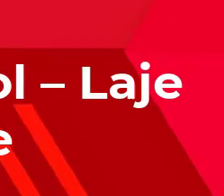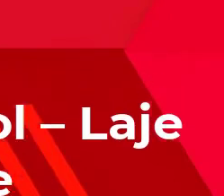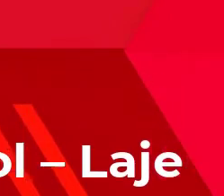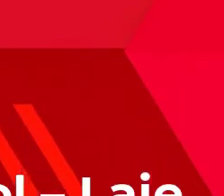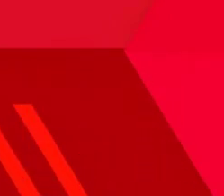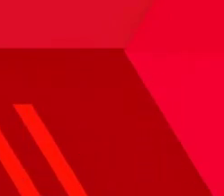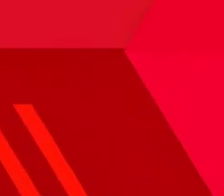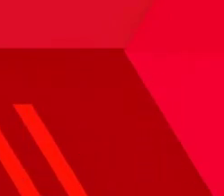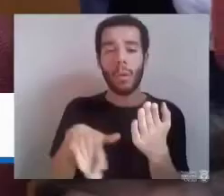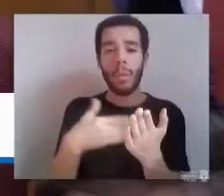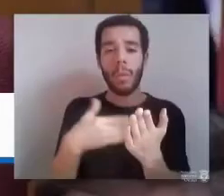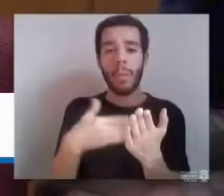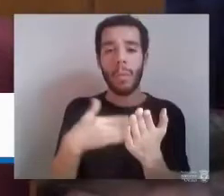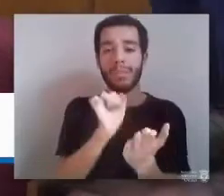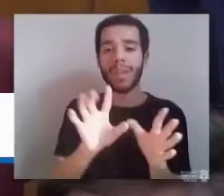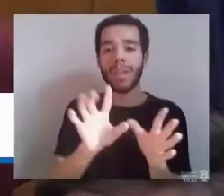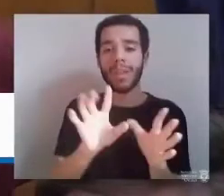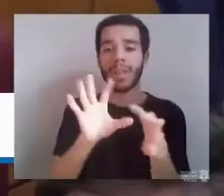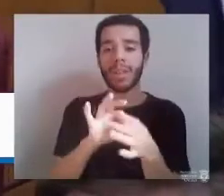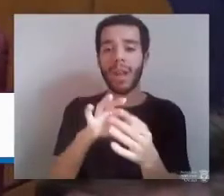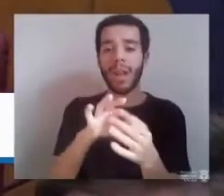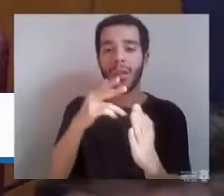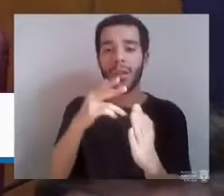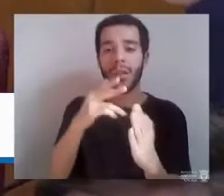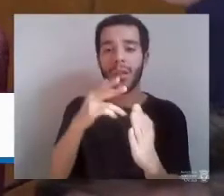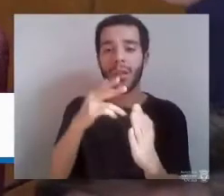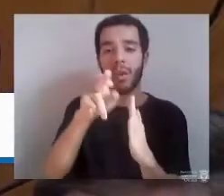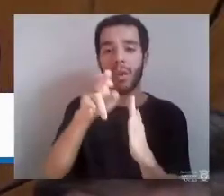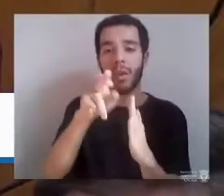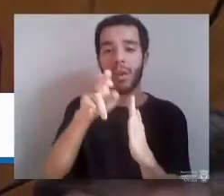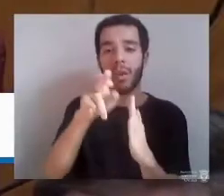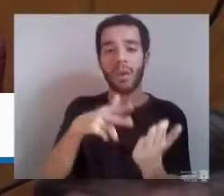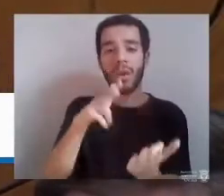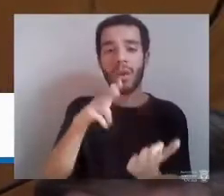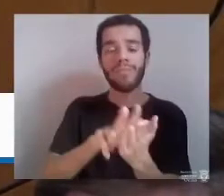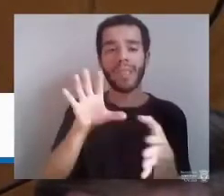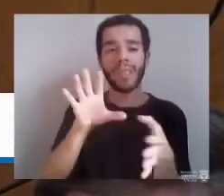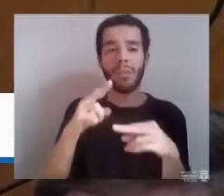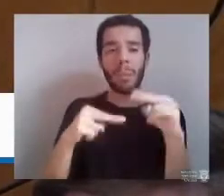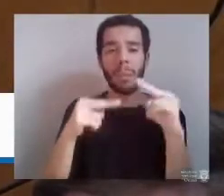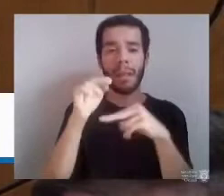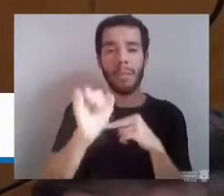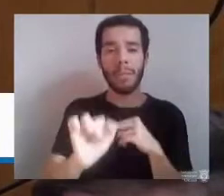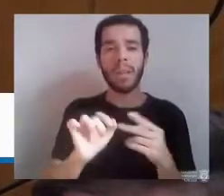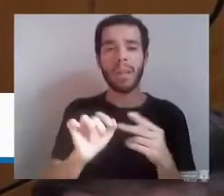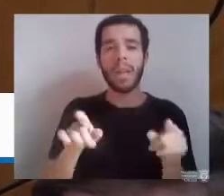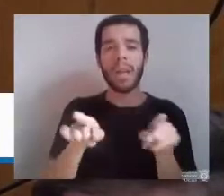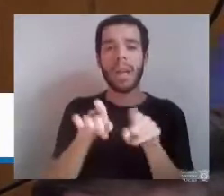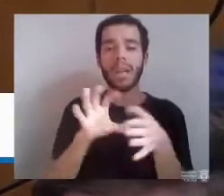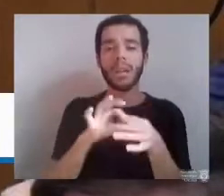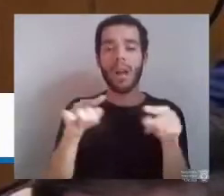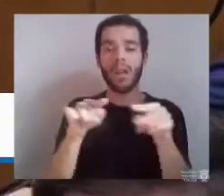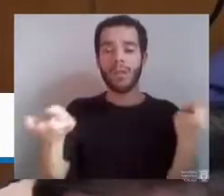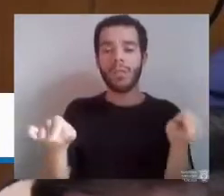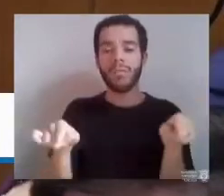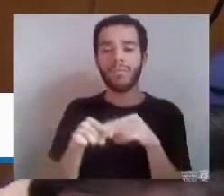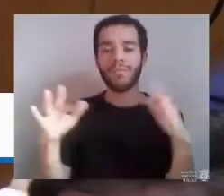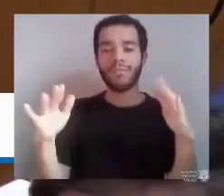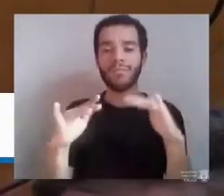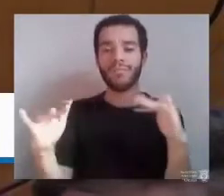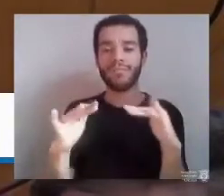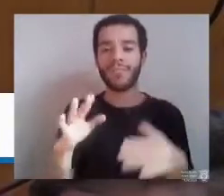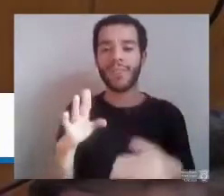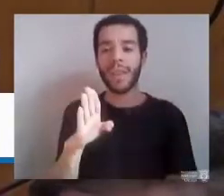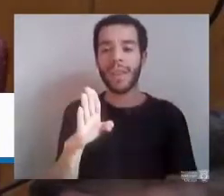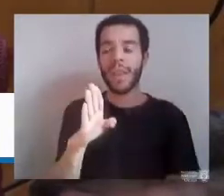que é a aprovação do relatório final de adjudicação da empreitada da reformulação do campo de futebol da Laje. Bom,